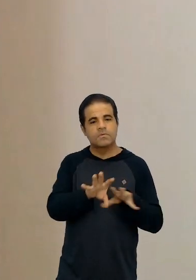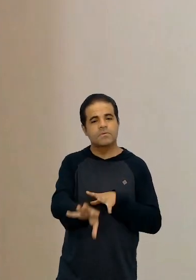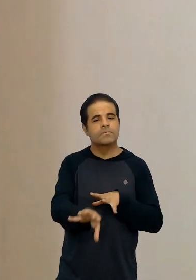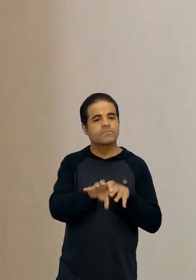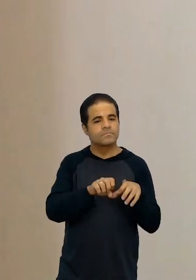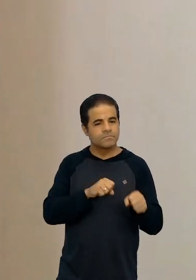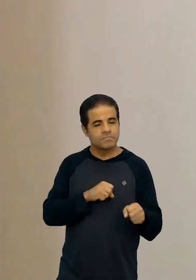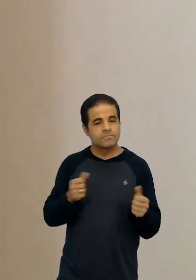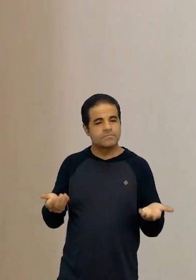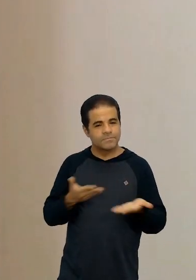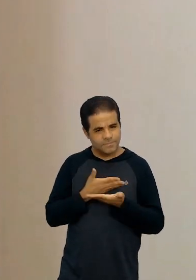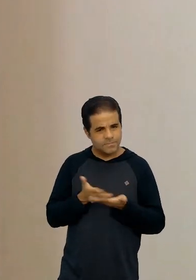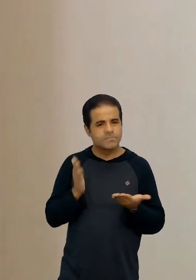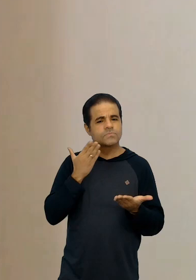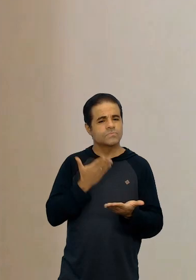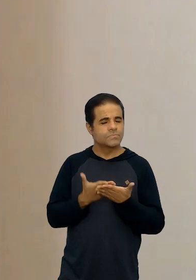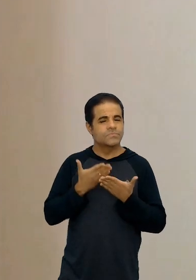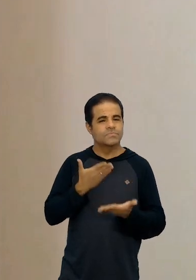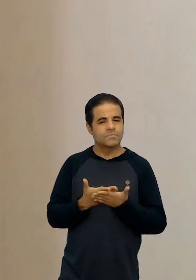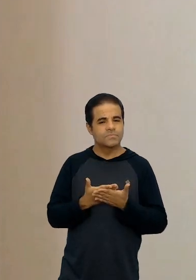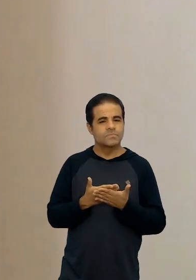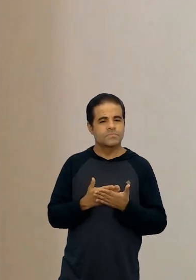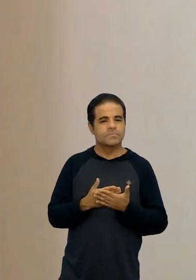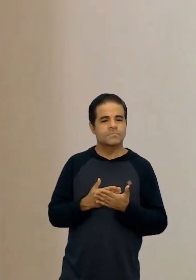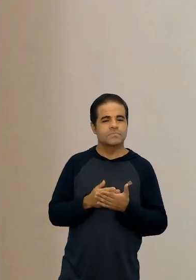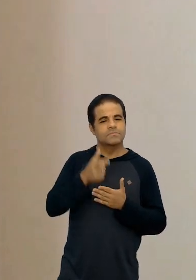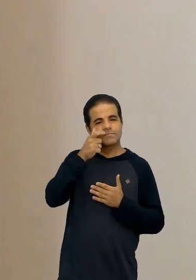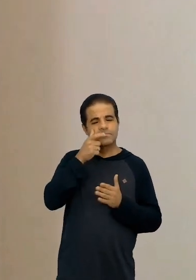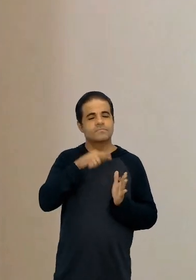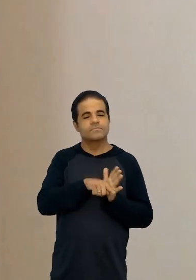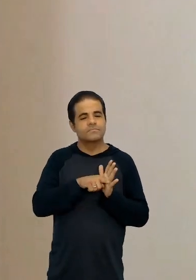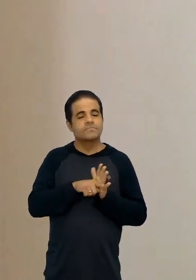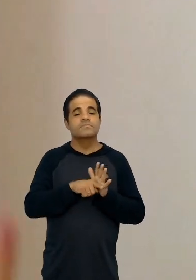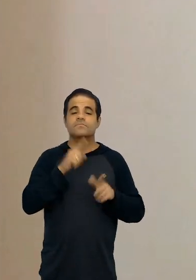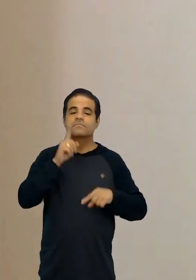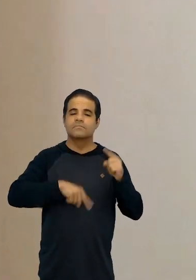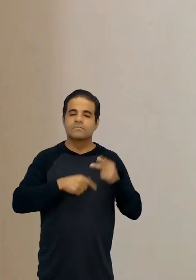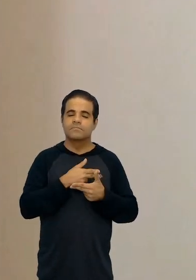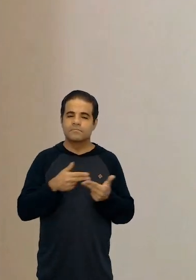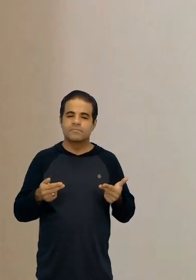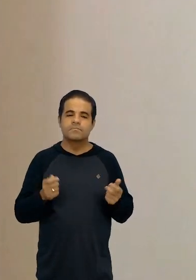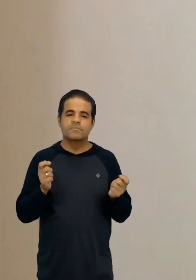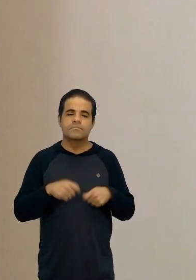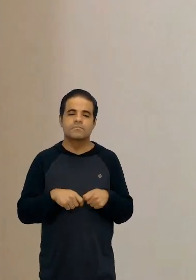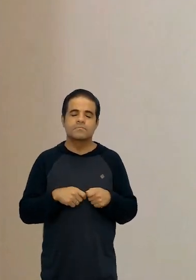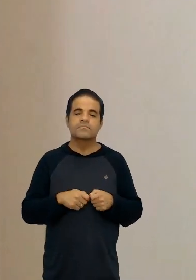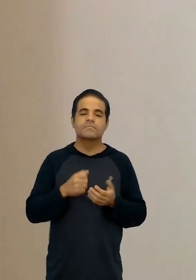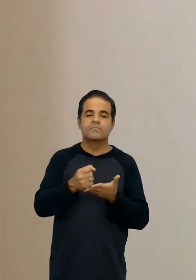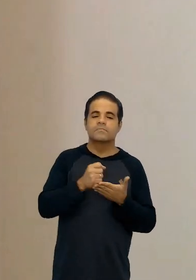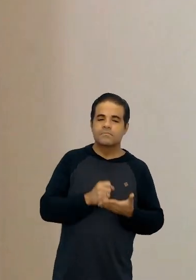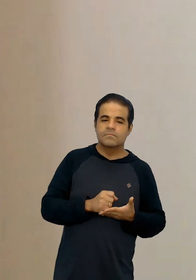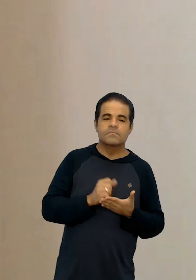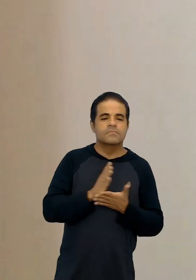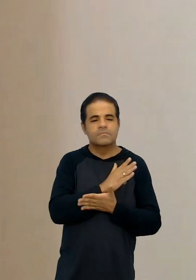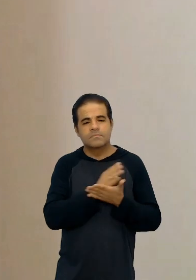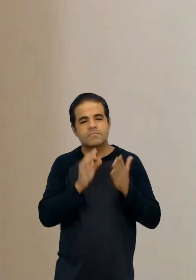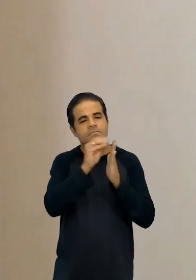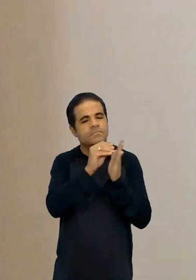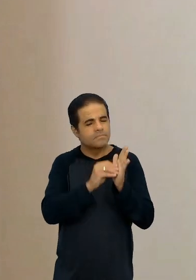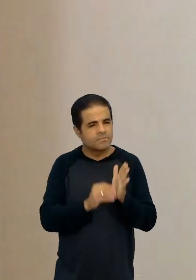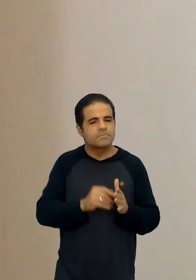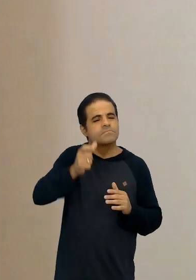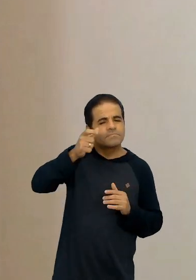formadora, né? Estar estudando, né? Estar analisando o material e trazendo aqui alguns pontos